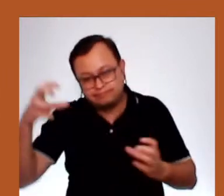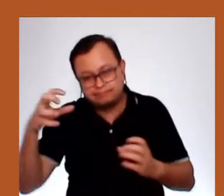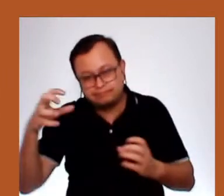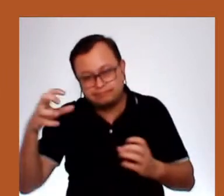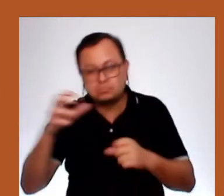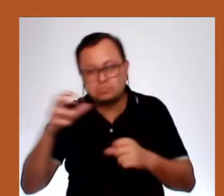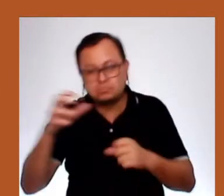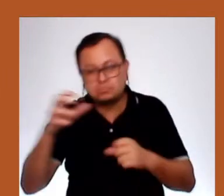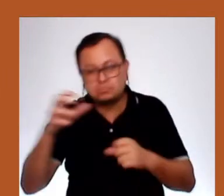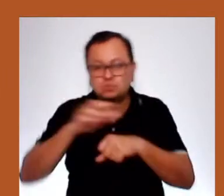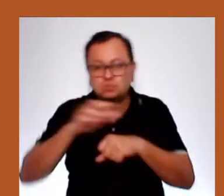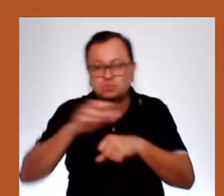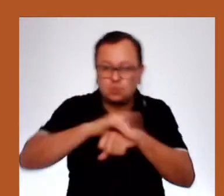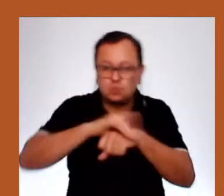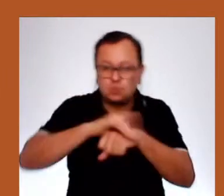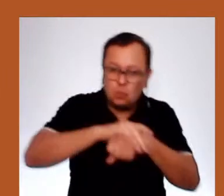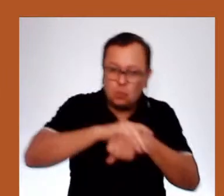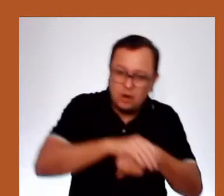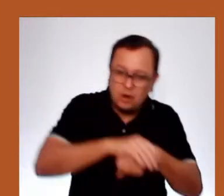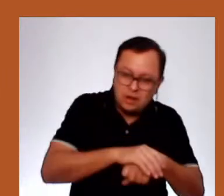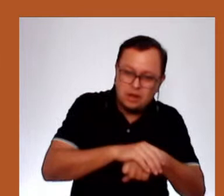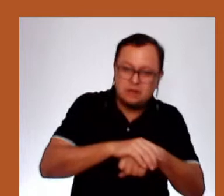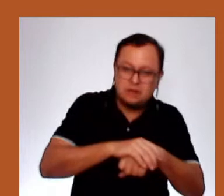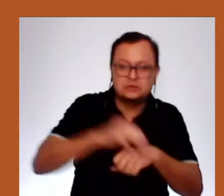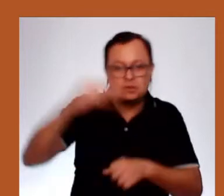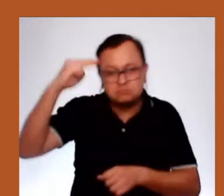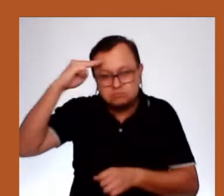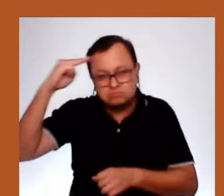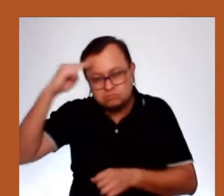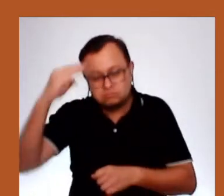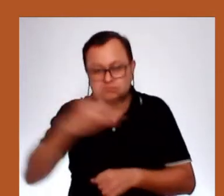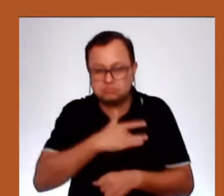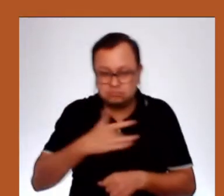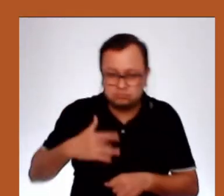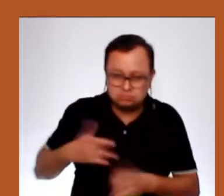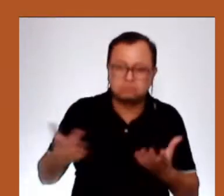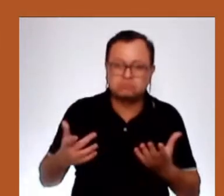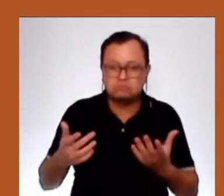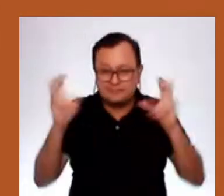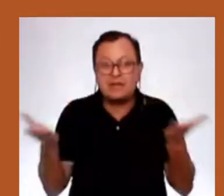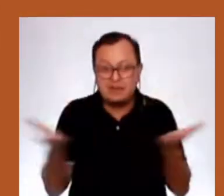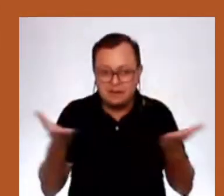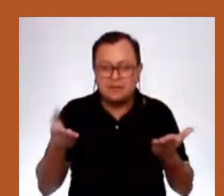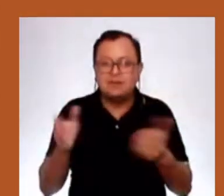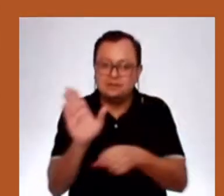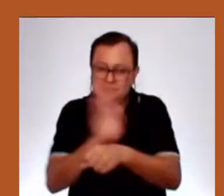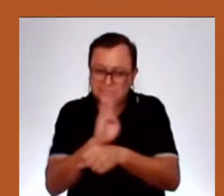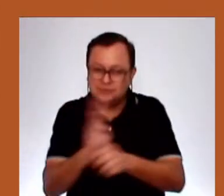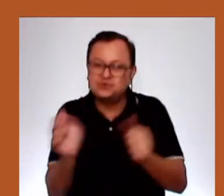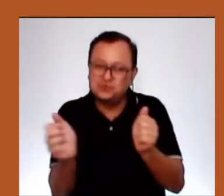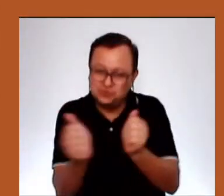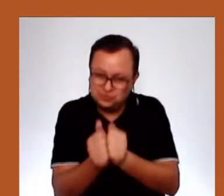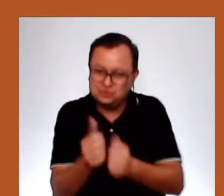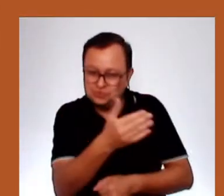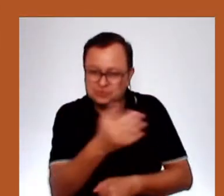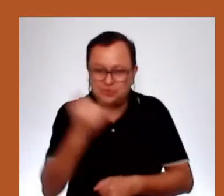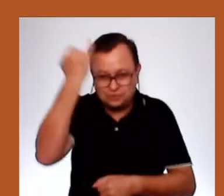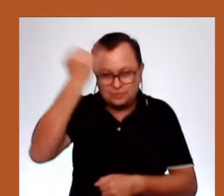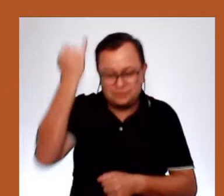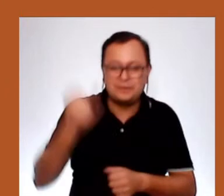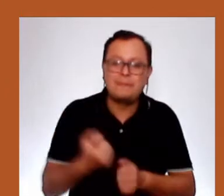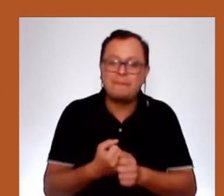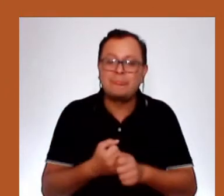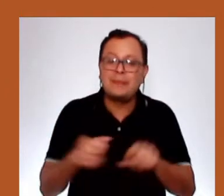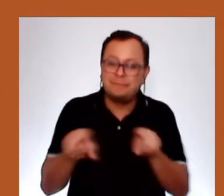faço finitude e estou nessa empreitada aí do documentário com o João, nosso diretor, o Juan Oliveira também,